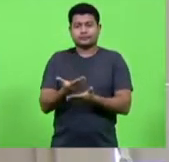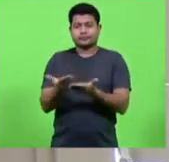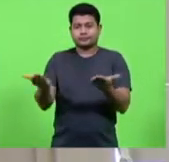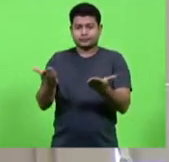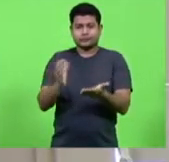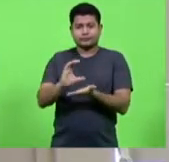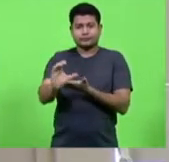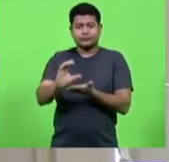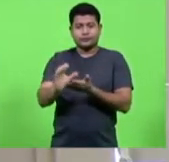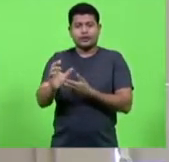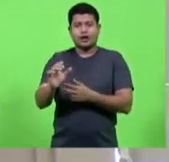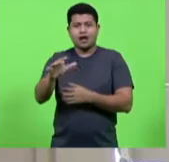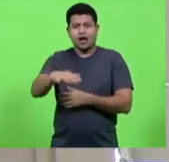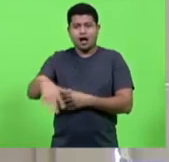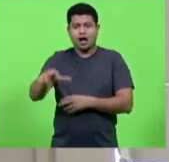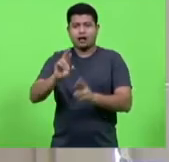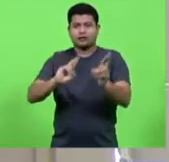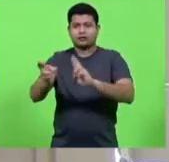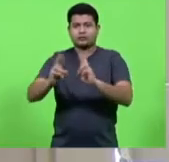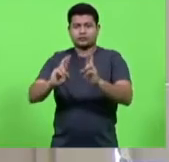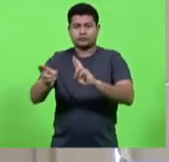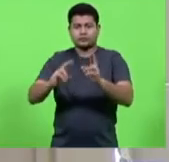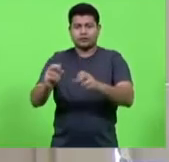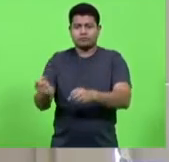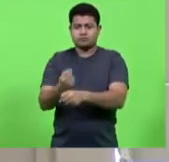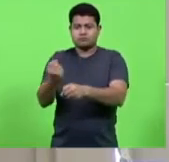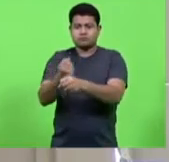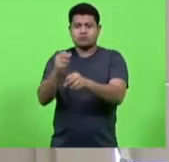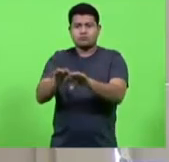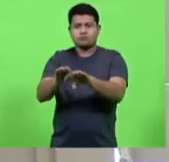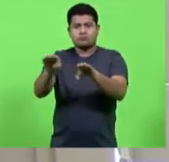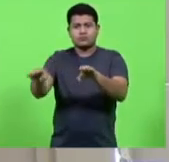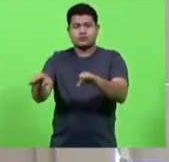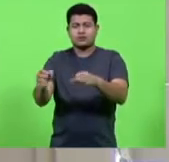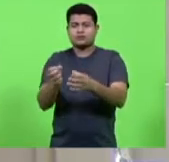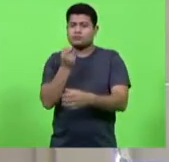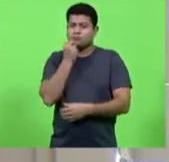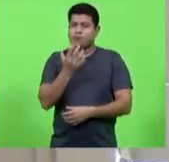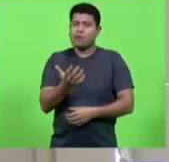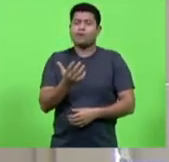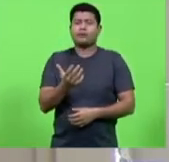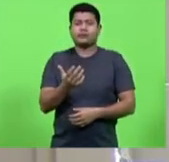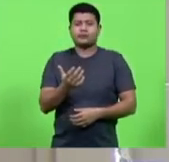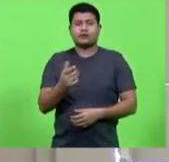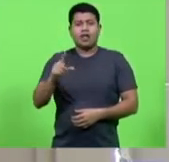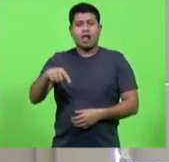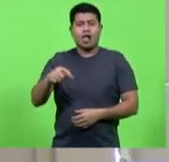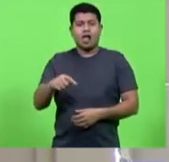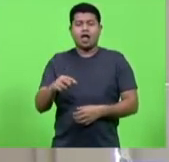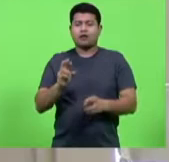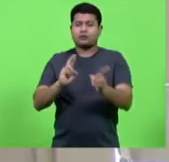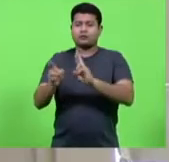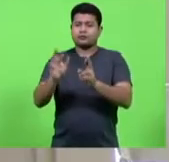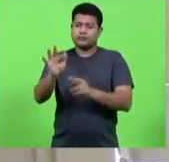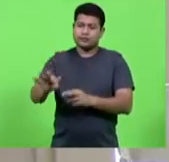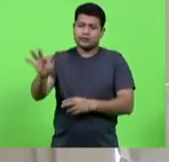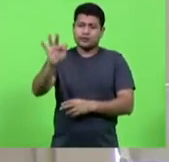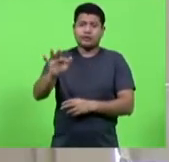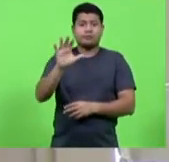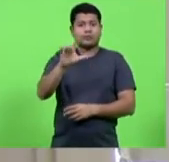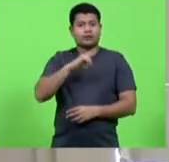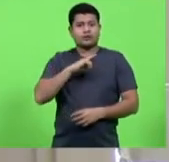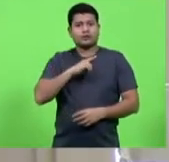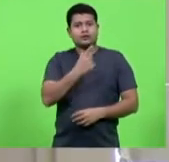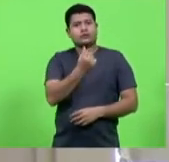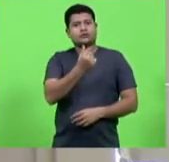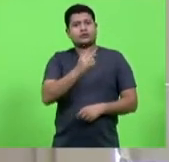rodovias em duplicação no nosso estado. São rodovias federais que terão um auxílio agora de recursos do